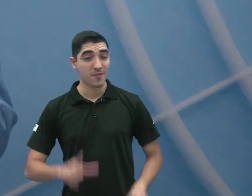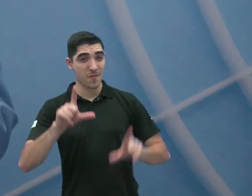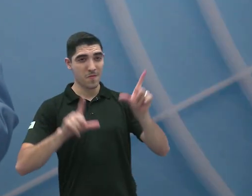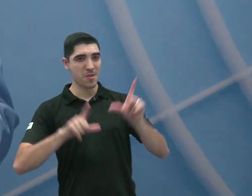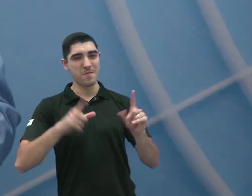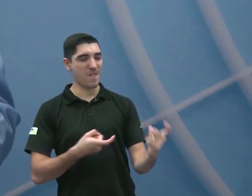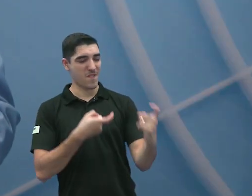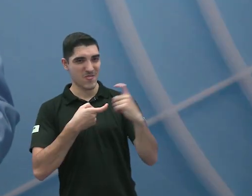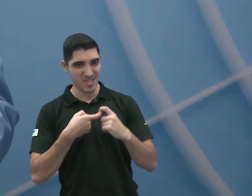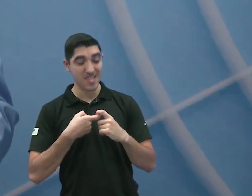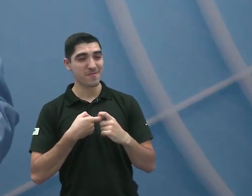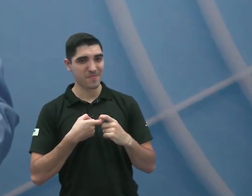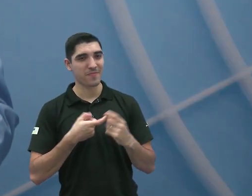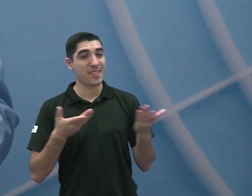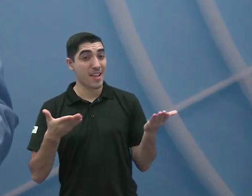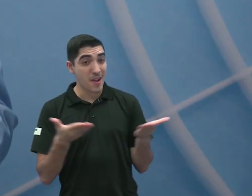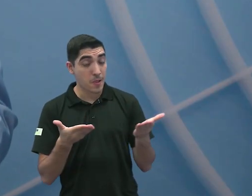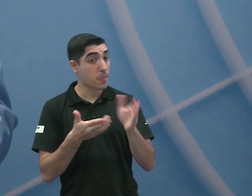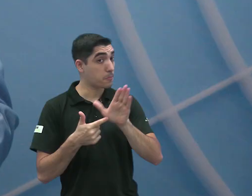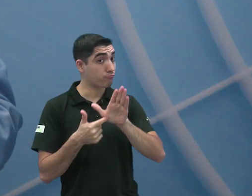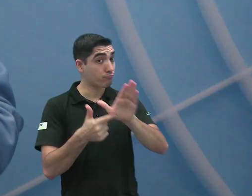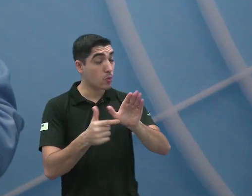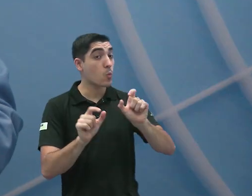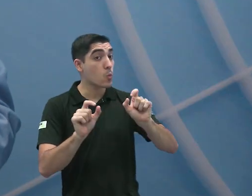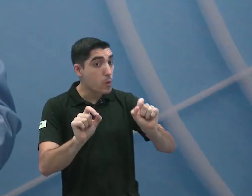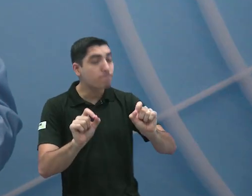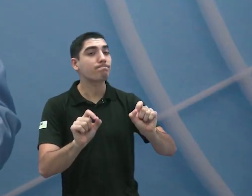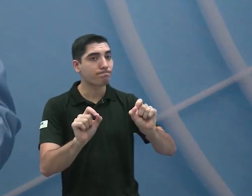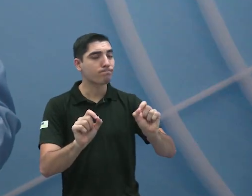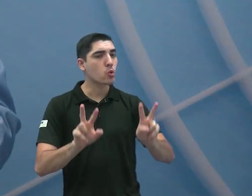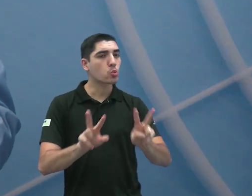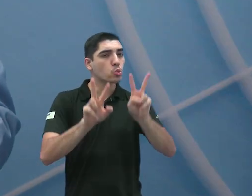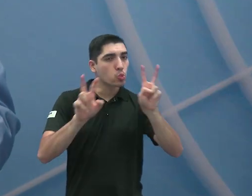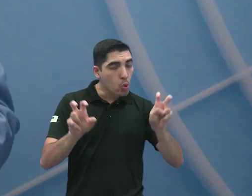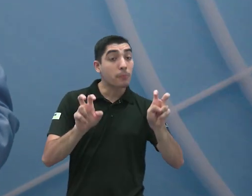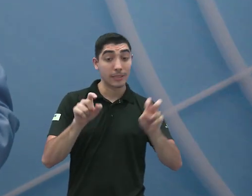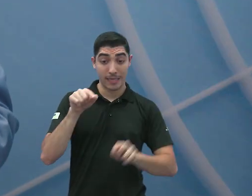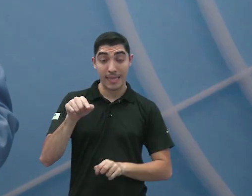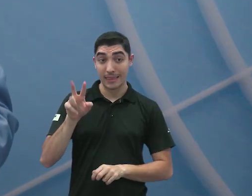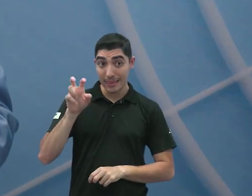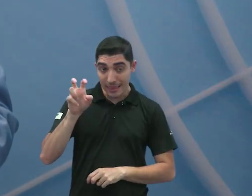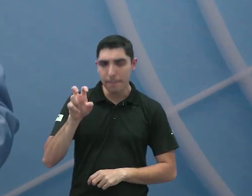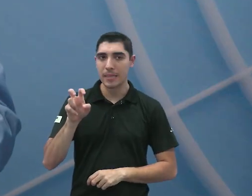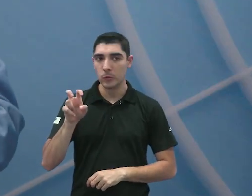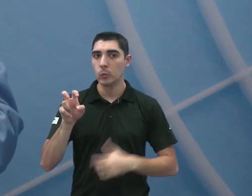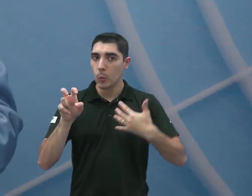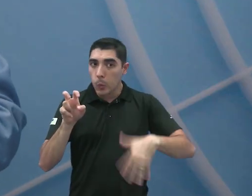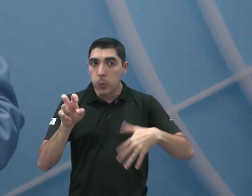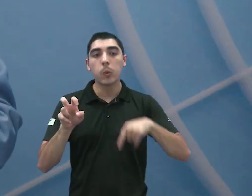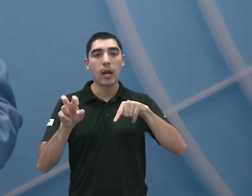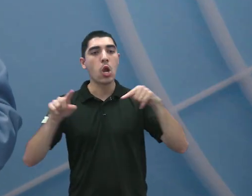Estamos de volta com Diálogos da Cidade e neste último bloco a gente fala sobre um assunto que tem tudo a